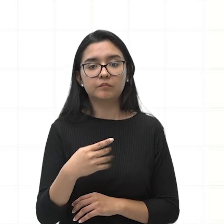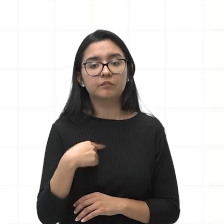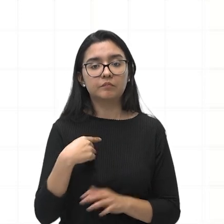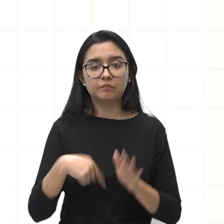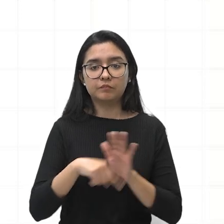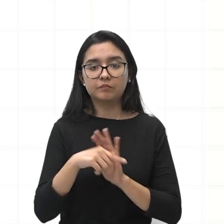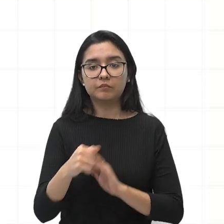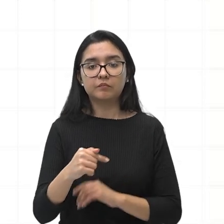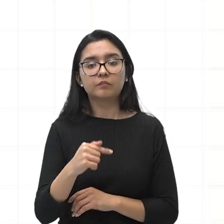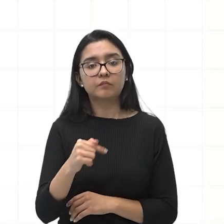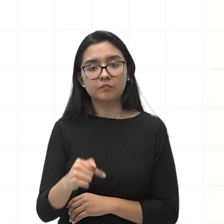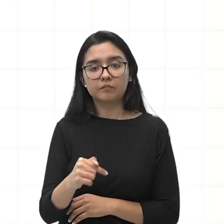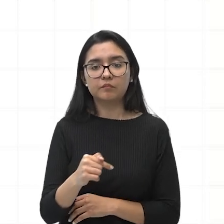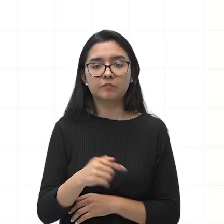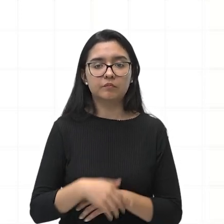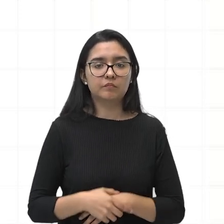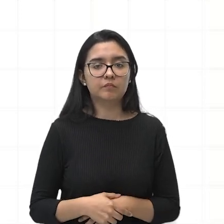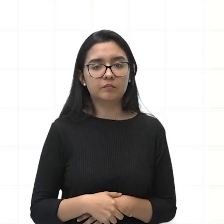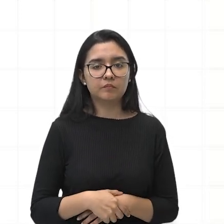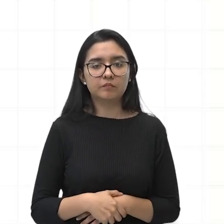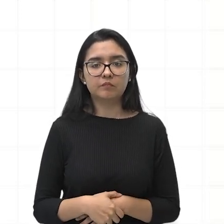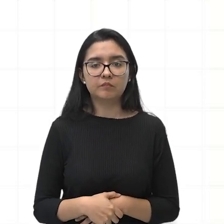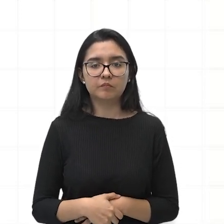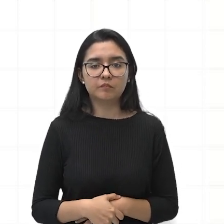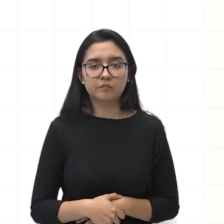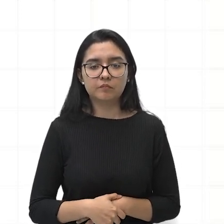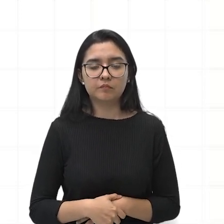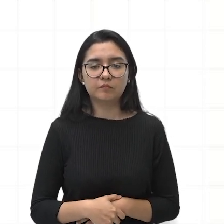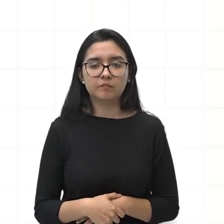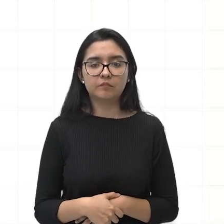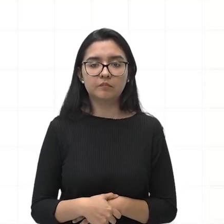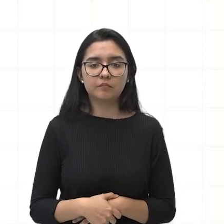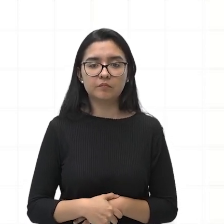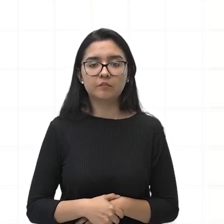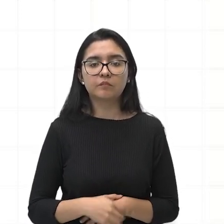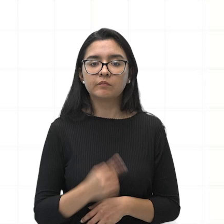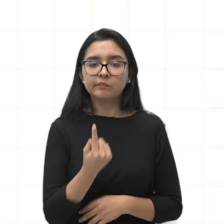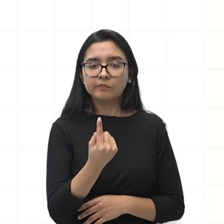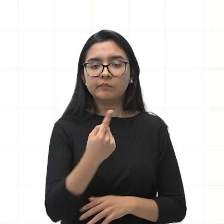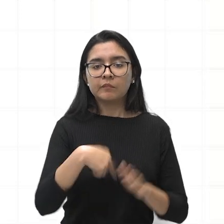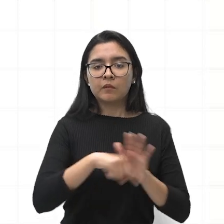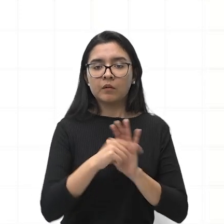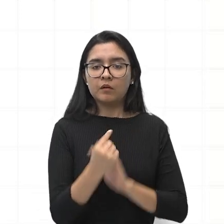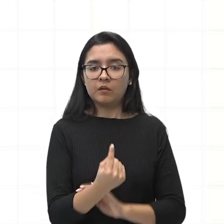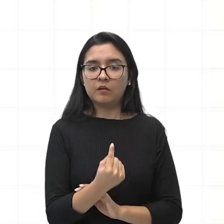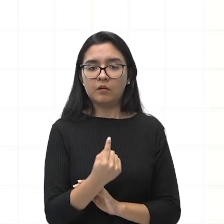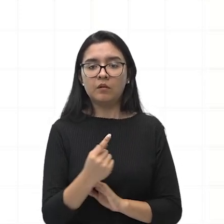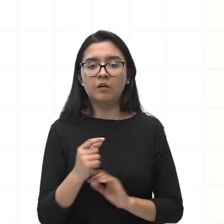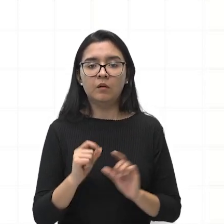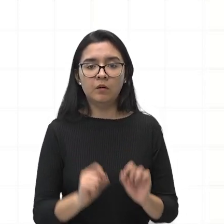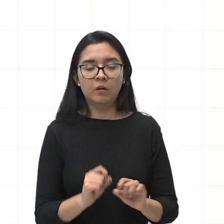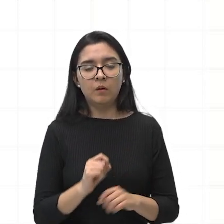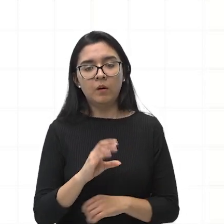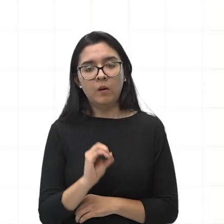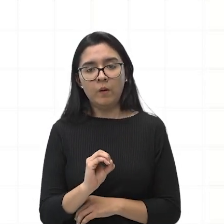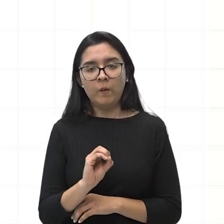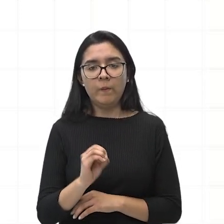7. 9 menos 7, 2. 1 menos 1, 0. Aí o próximo